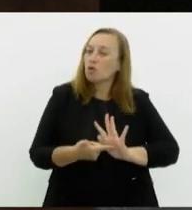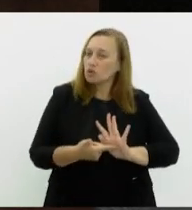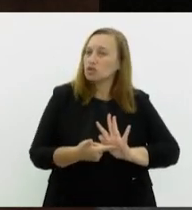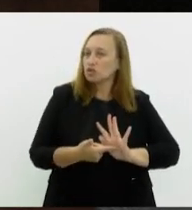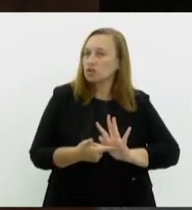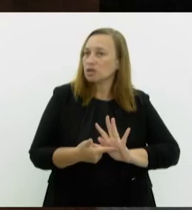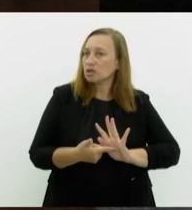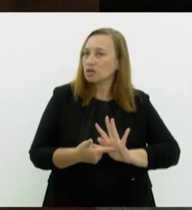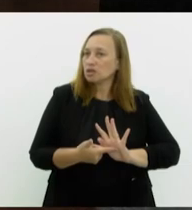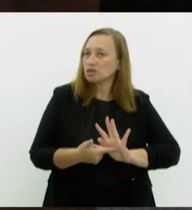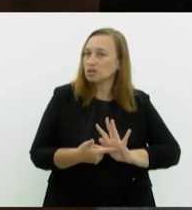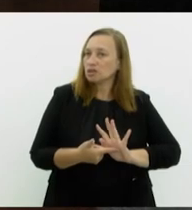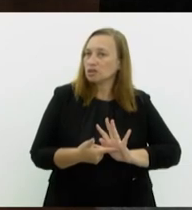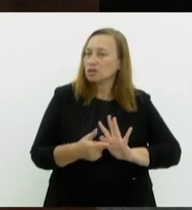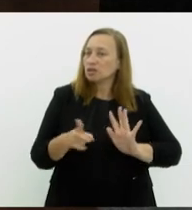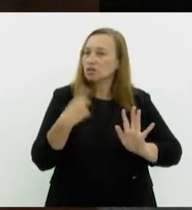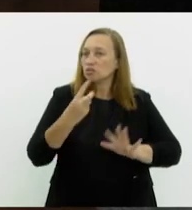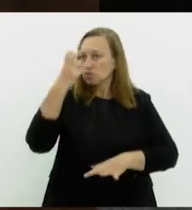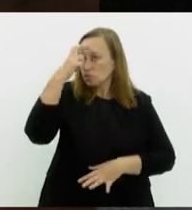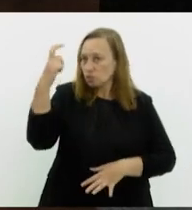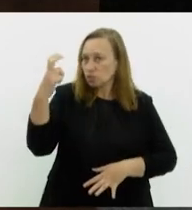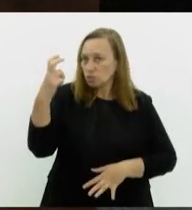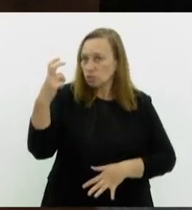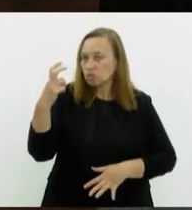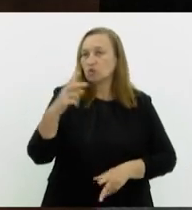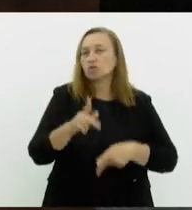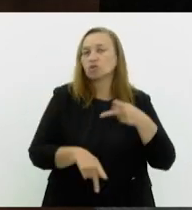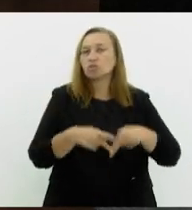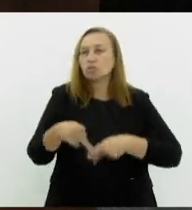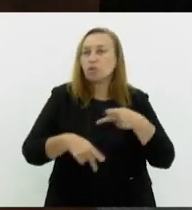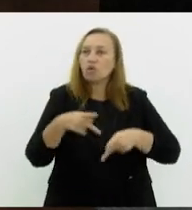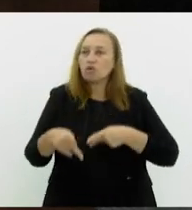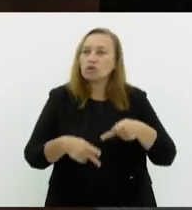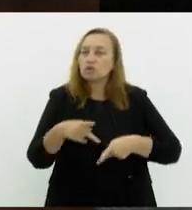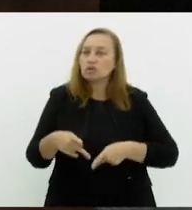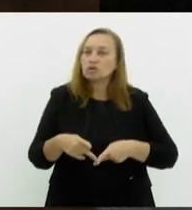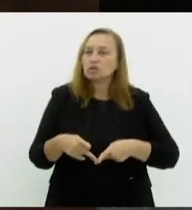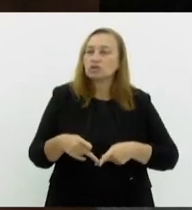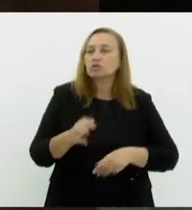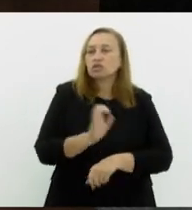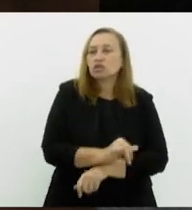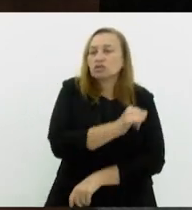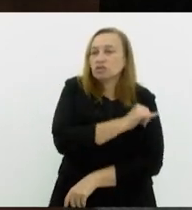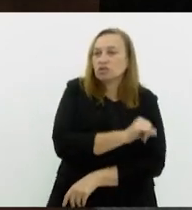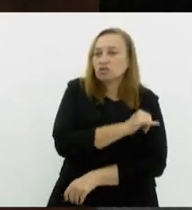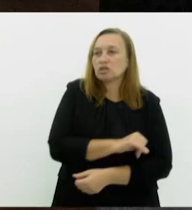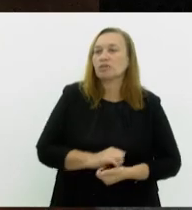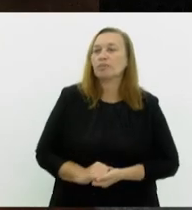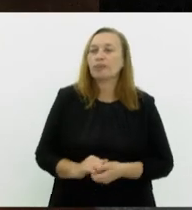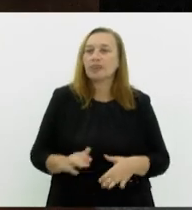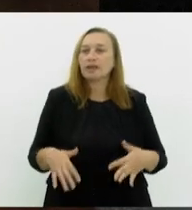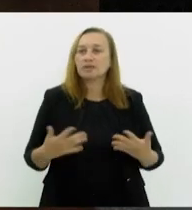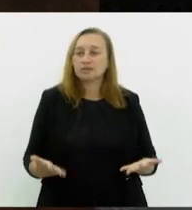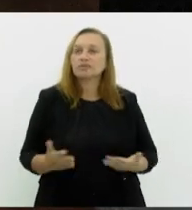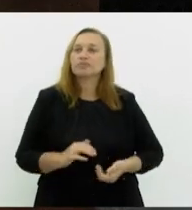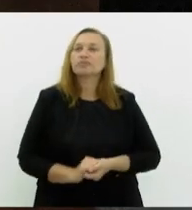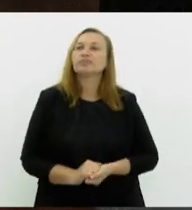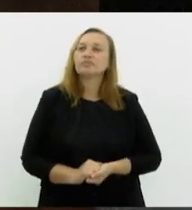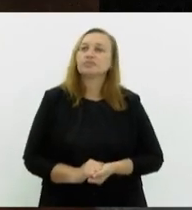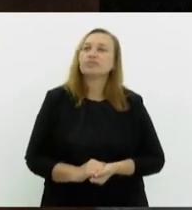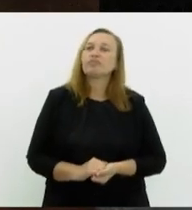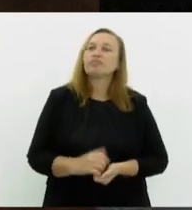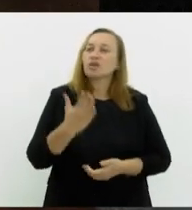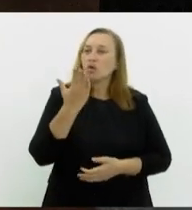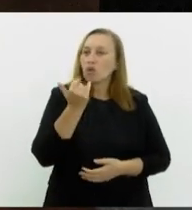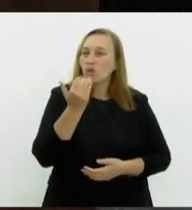é? Da nossa cultura, da cultura popular, da cultura do povo do estado do Rio de Janeiro. Então, a partir de hoje,